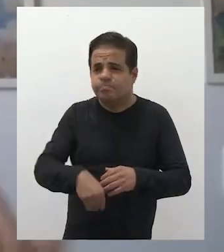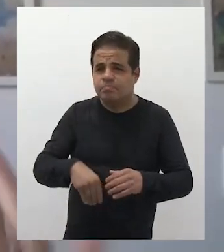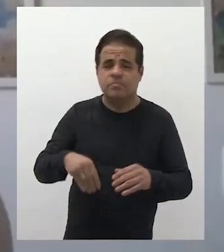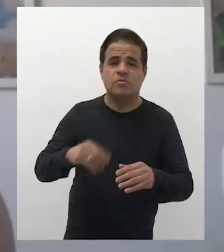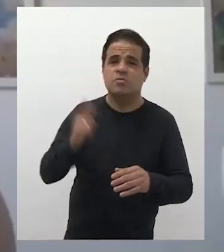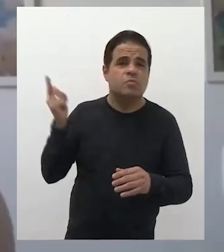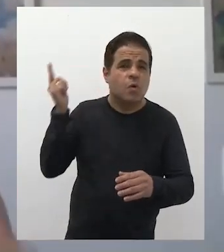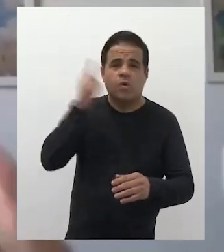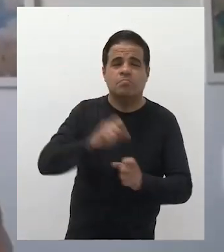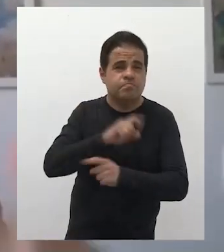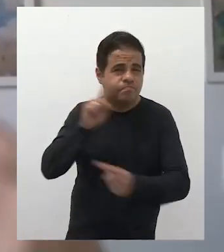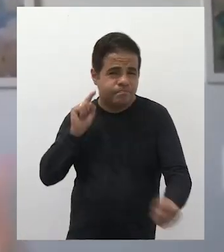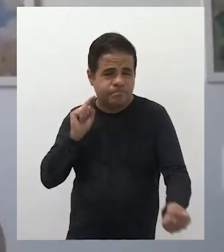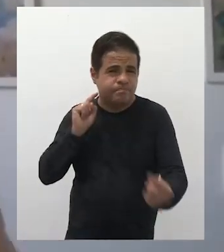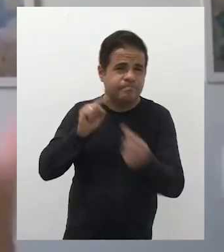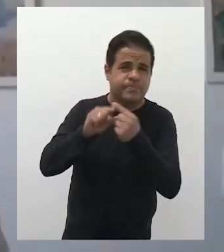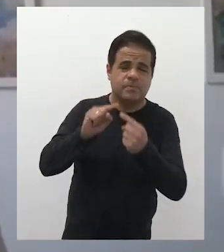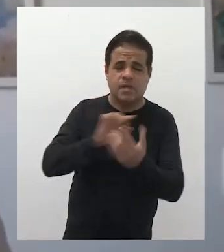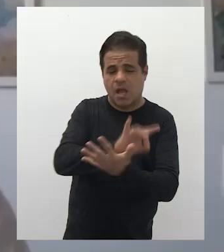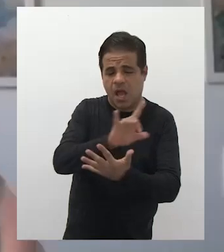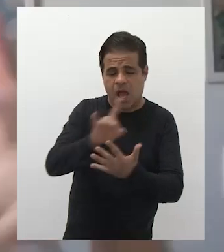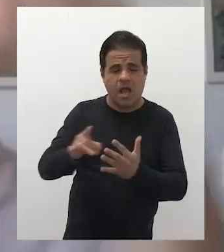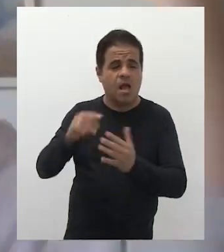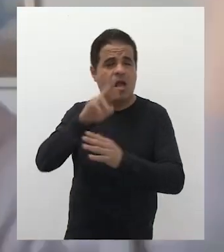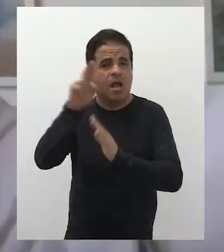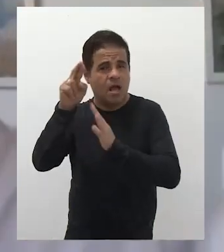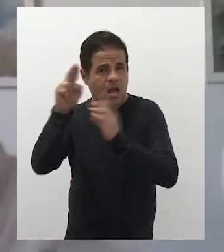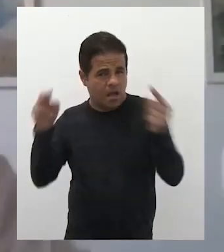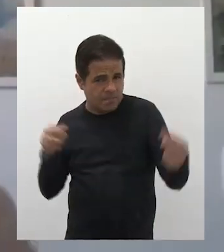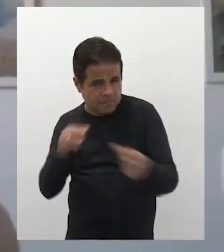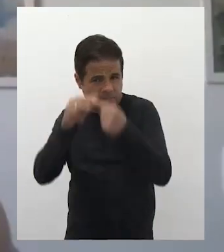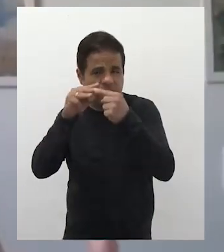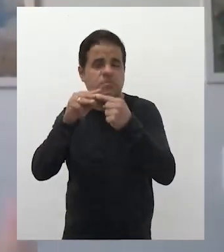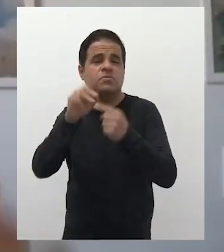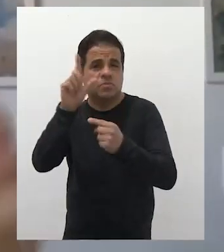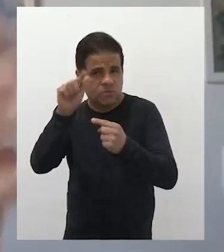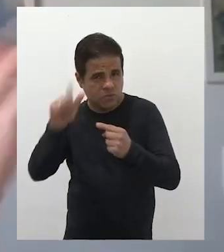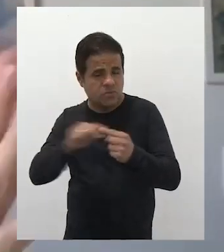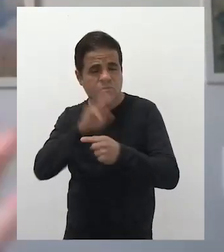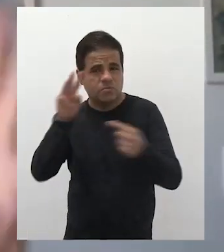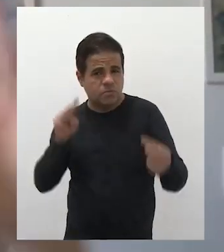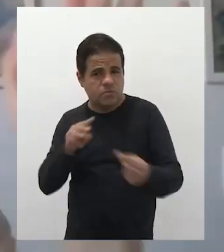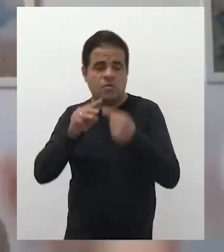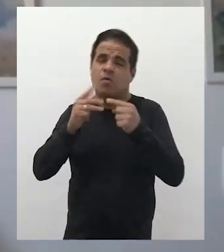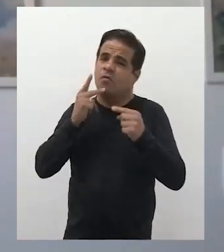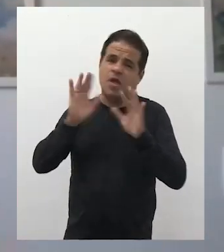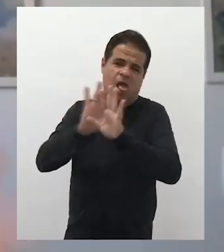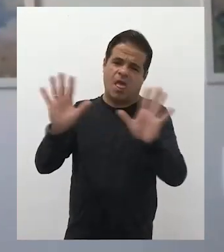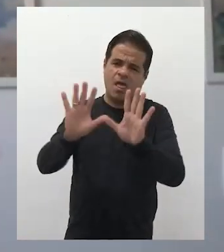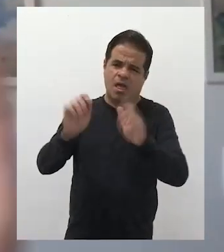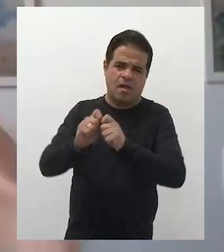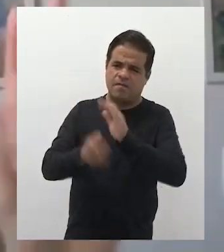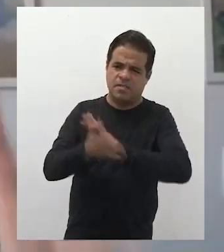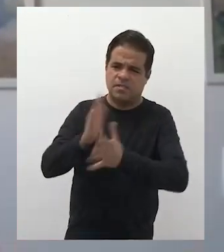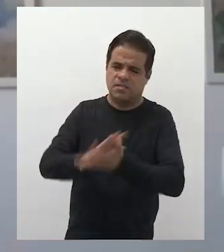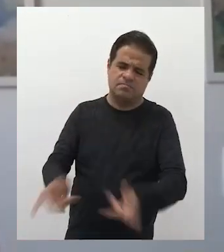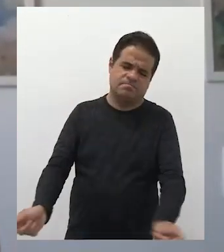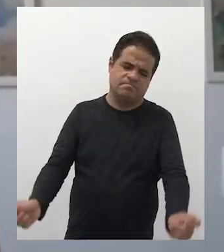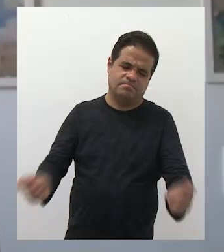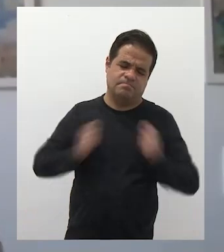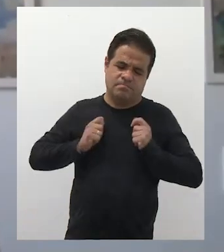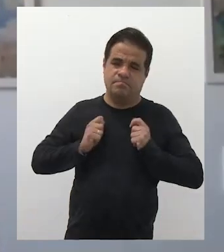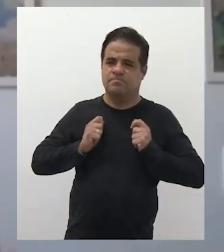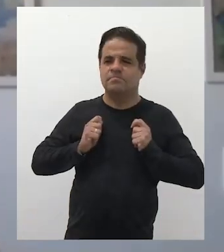o alcance de cada uma das metas, dos 17 objetivos, então não faremos mais nada, vamos lavar as mãos e